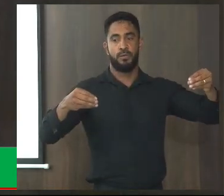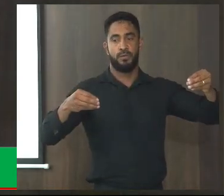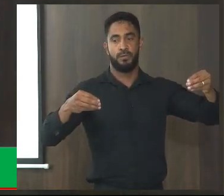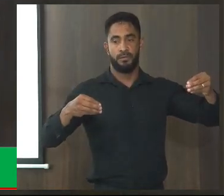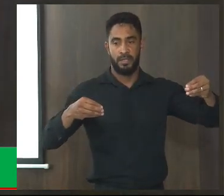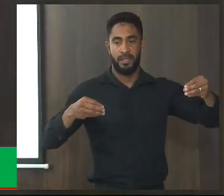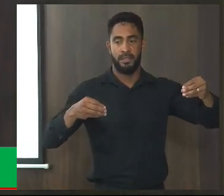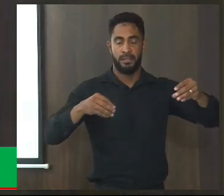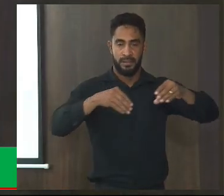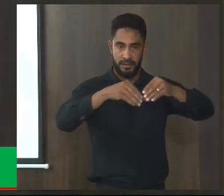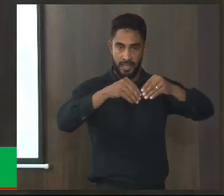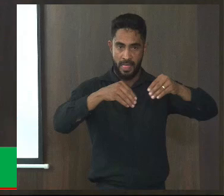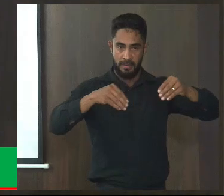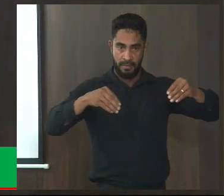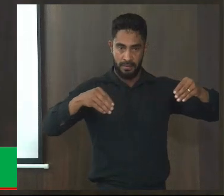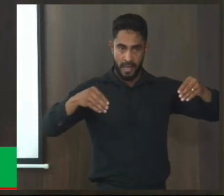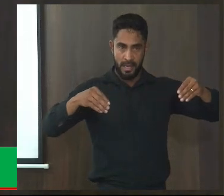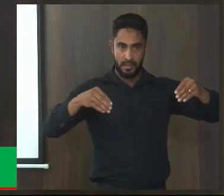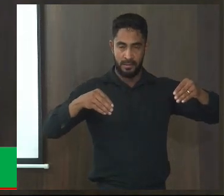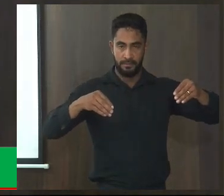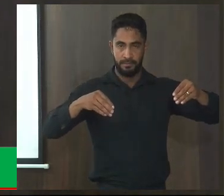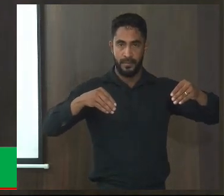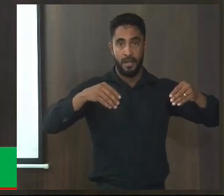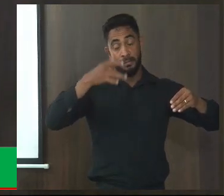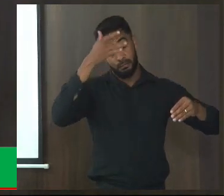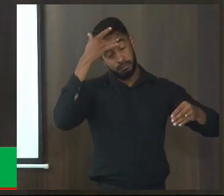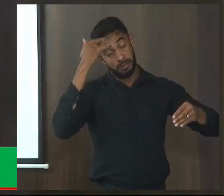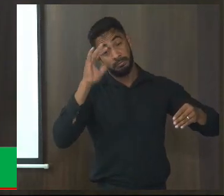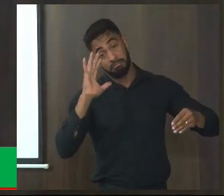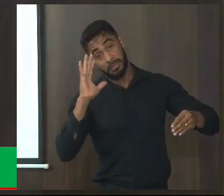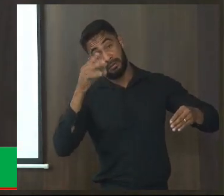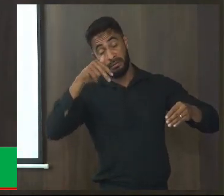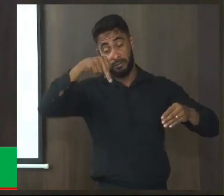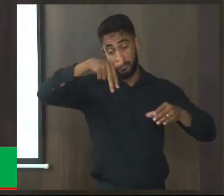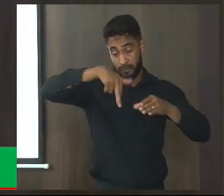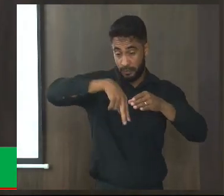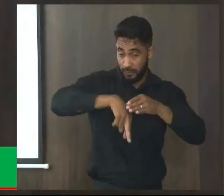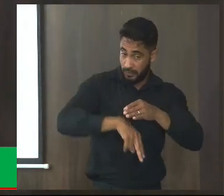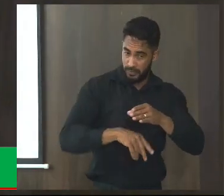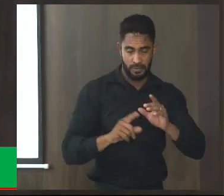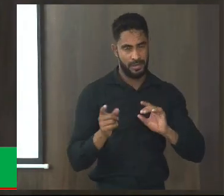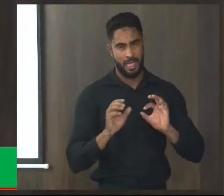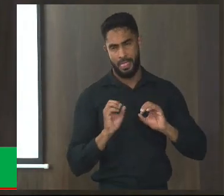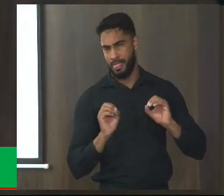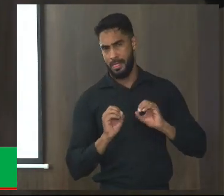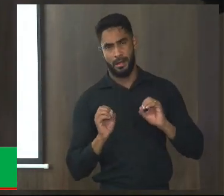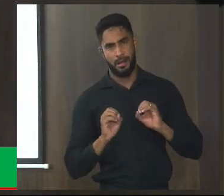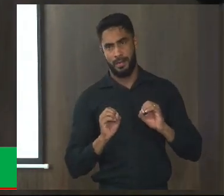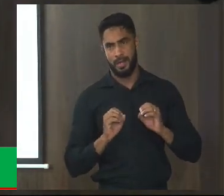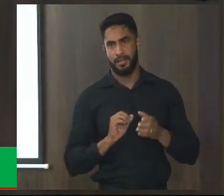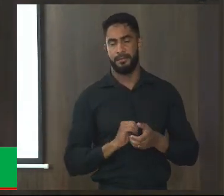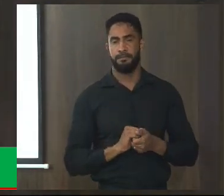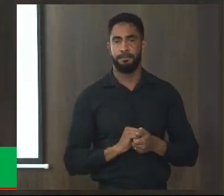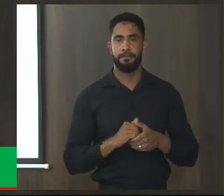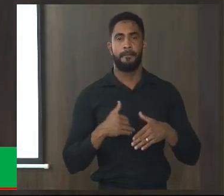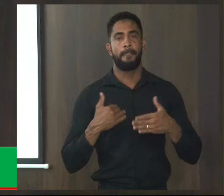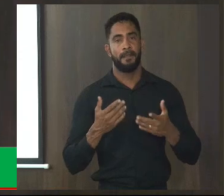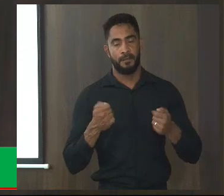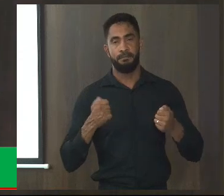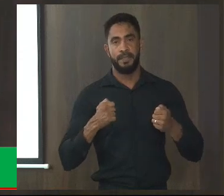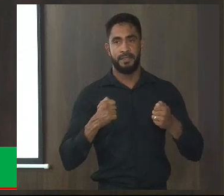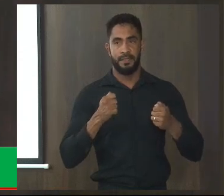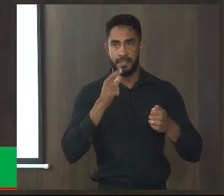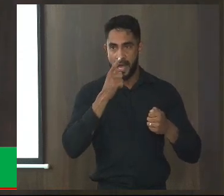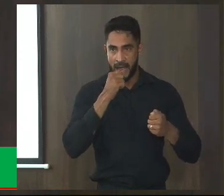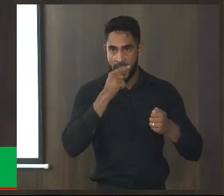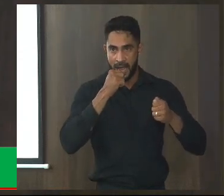Se ele sentar a terra em cima e disse, a pessoa chega lá, vai se tornar um local de tipo uma areia movediça. Então eles têm que secar